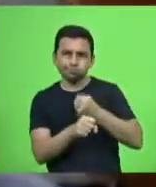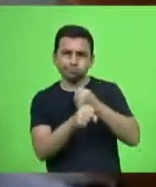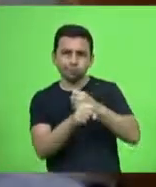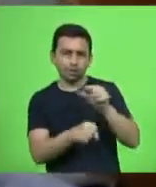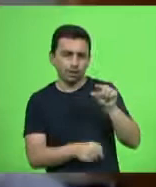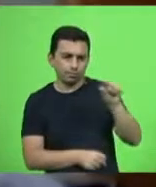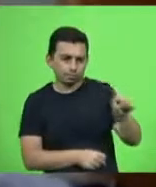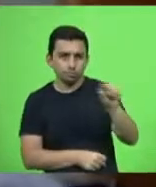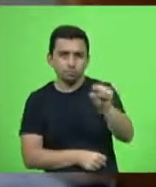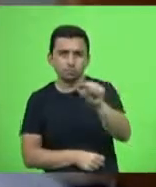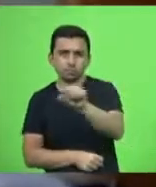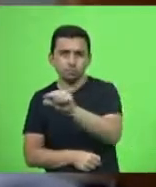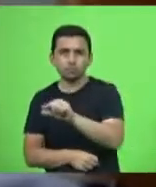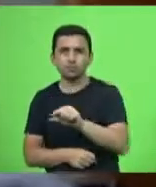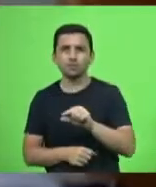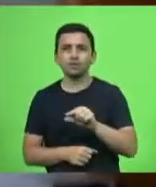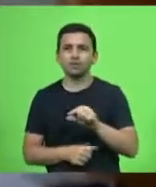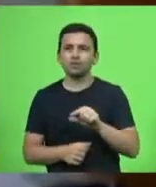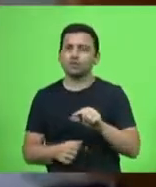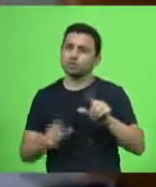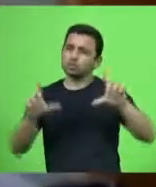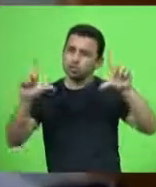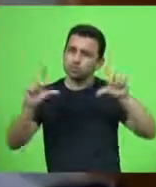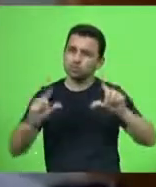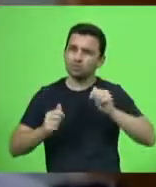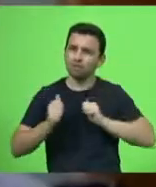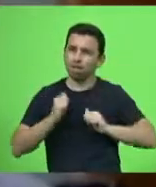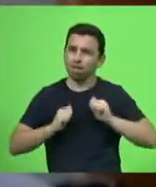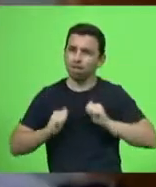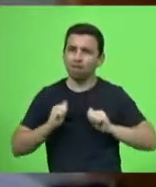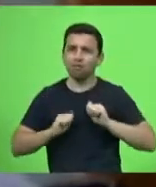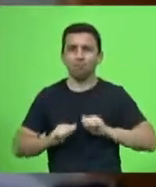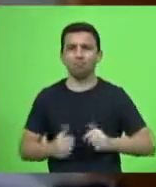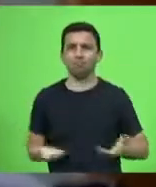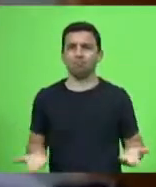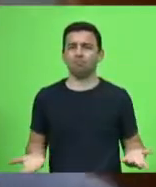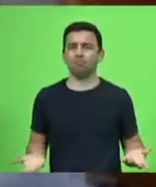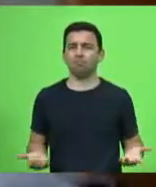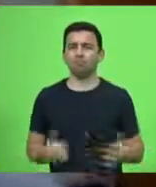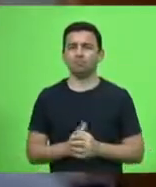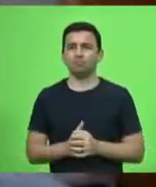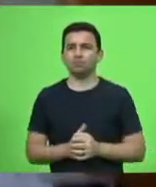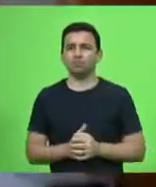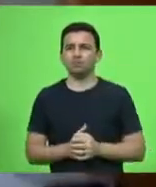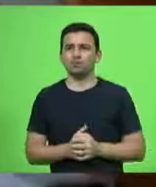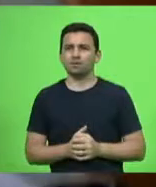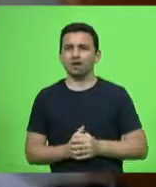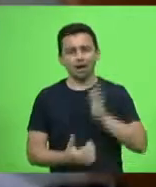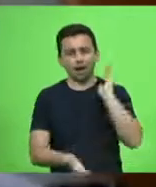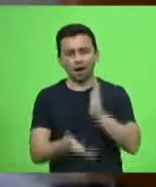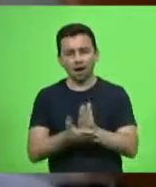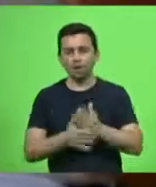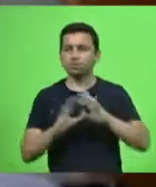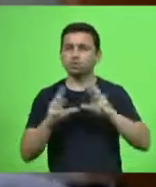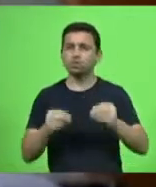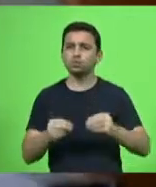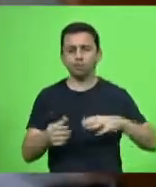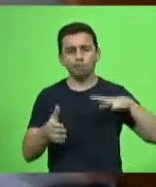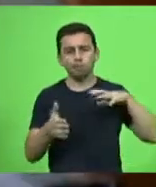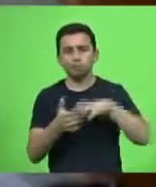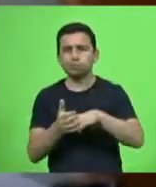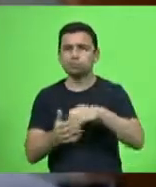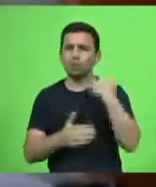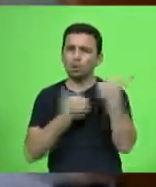Estado, e tirar esse sufoco que nós estamos vivendo hoje aqui, matando catarinenses todos os dias, hoje